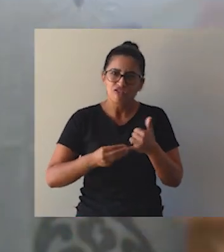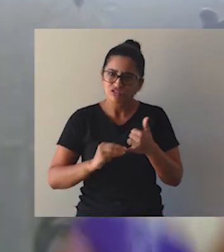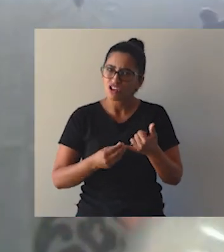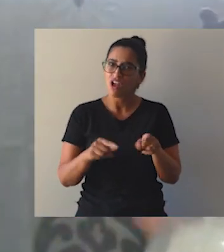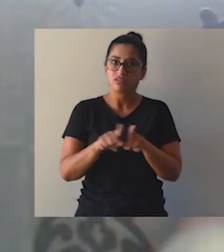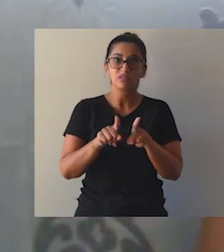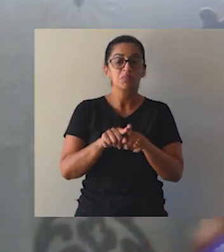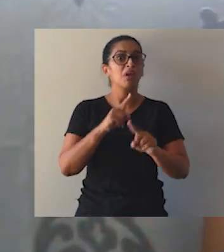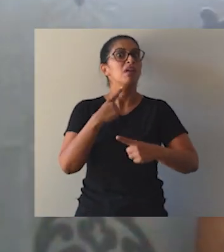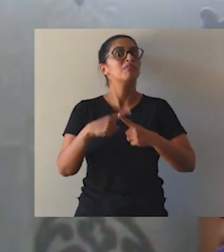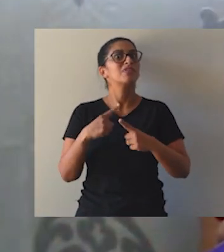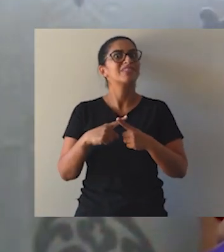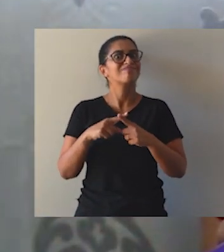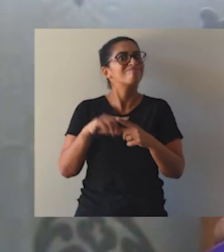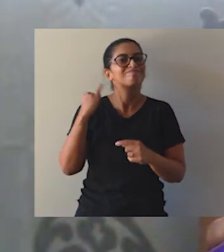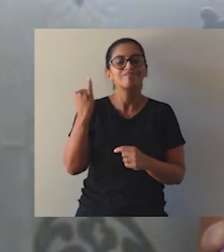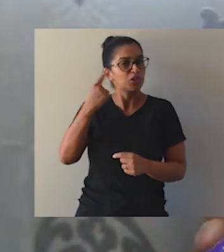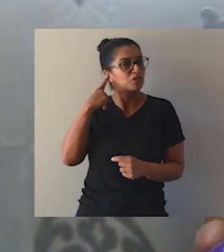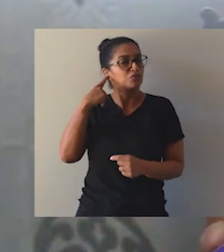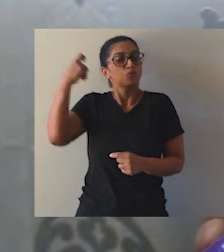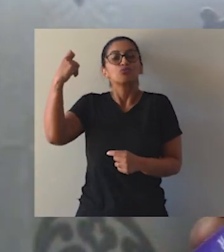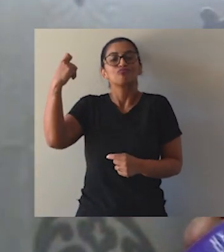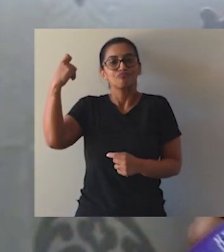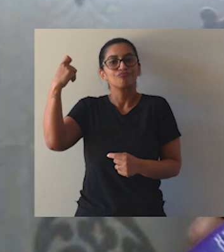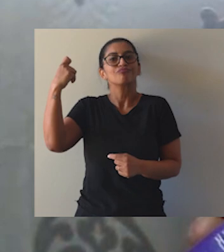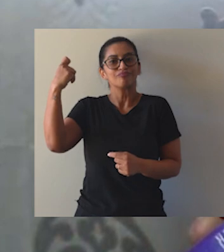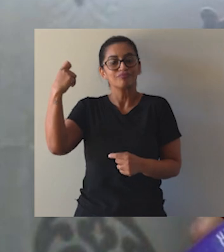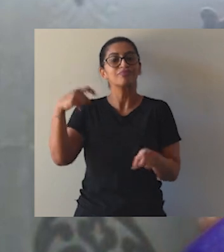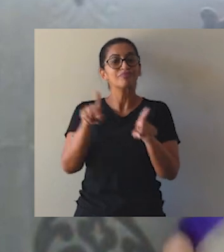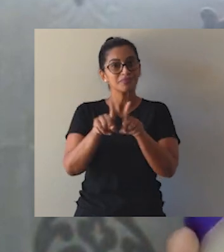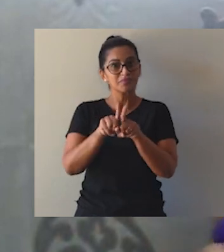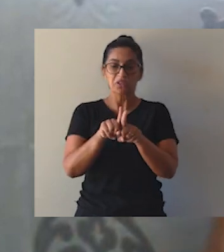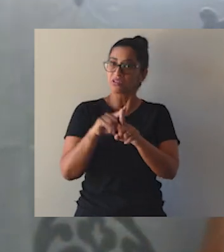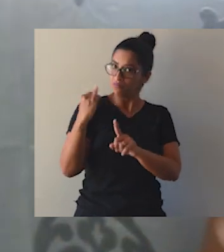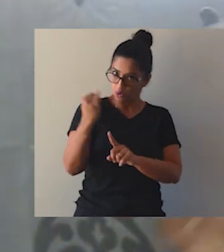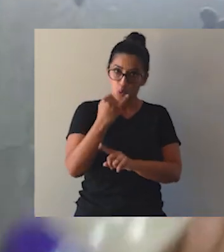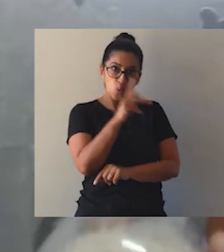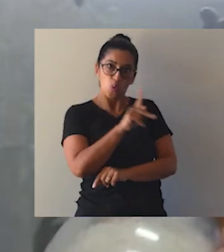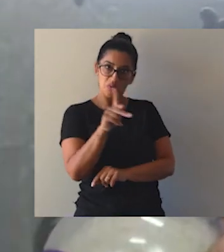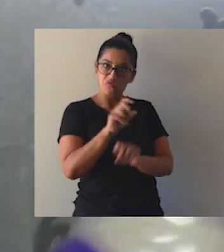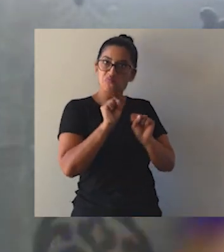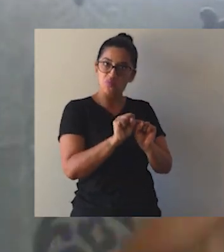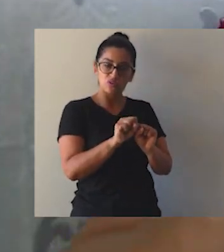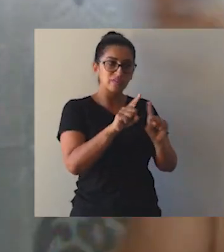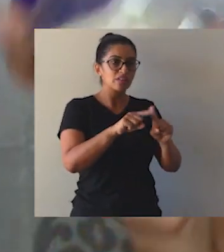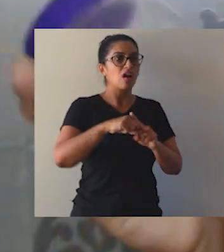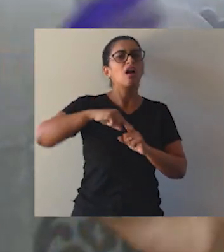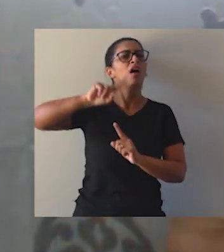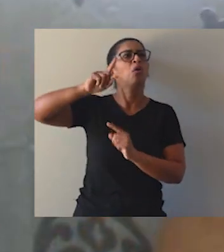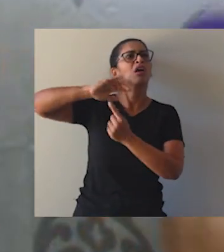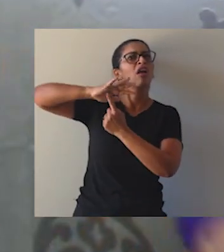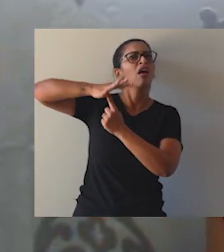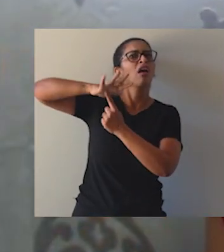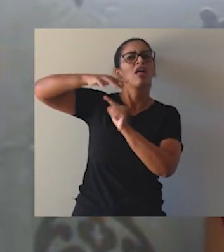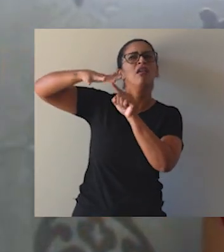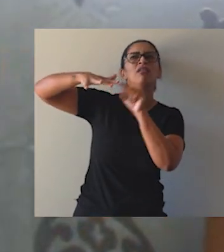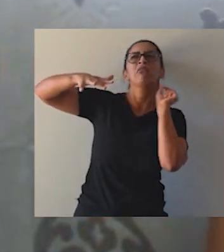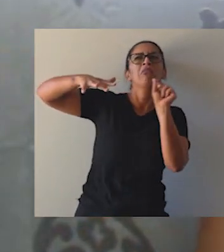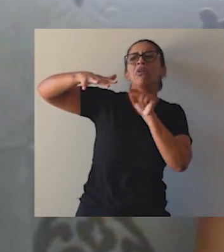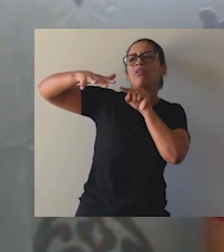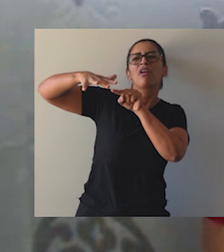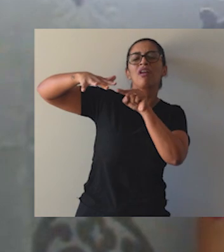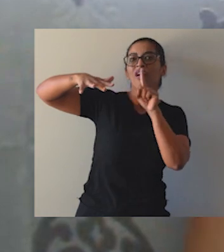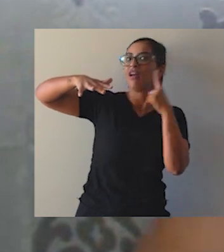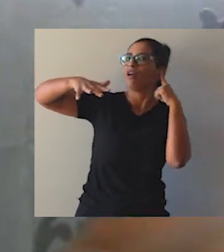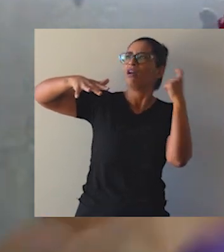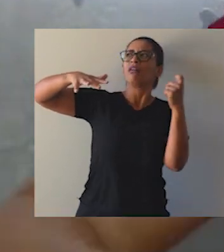trabalhar na sala de aula? Os sons de ventiladores, né? Isso a gente tudo a gente trabalha, todo o ambiente